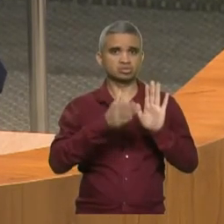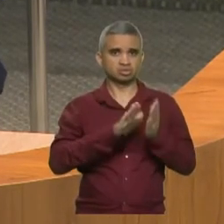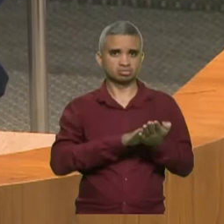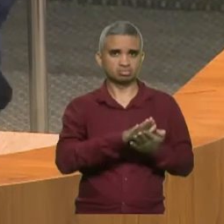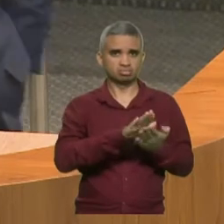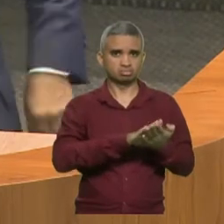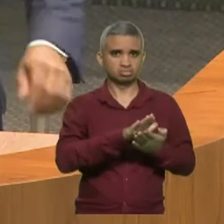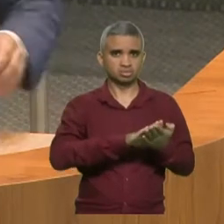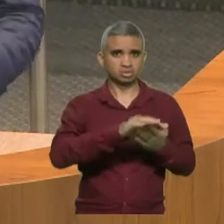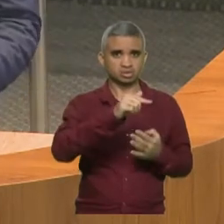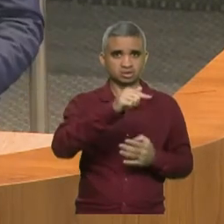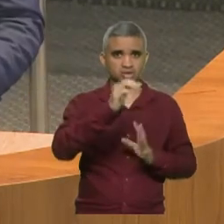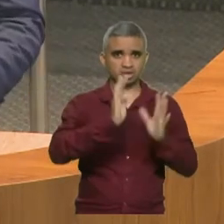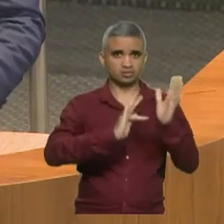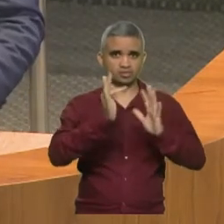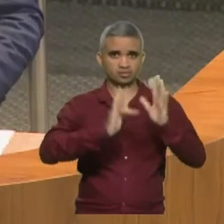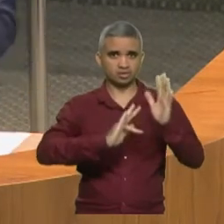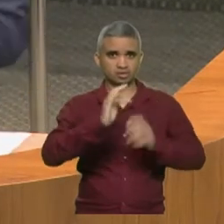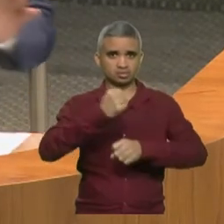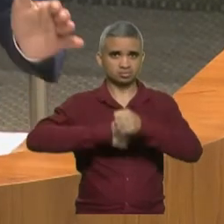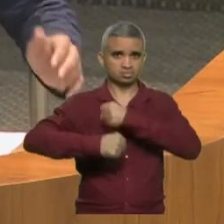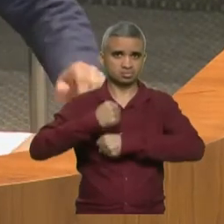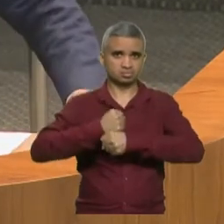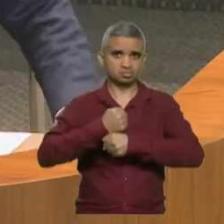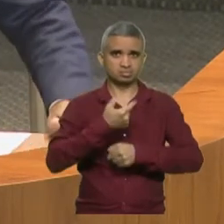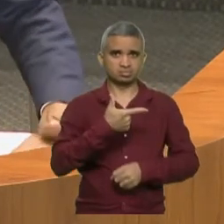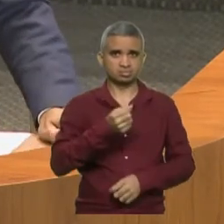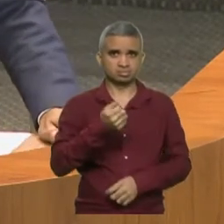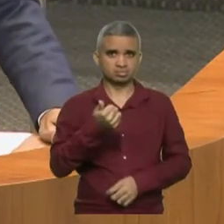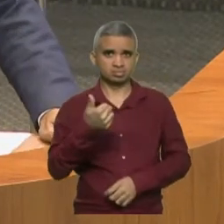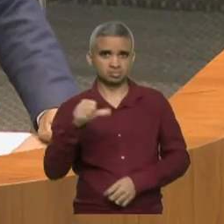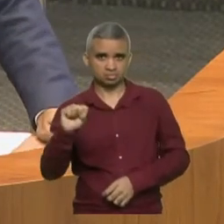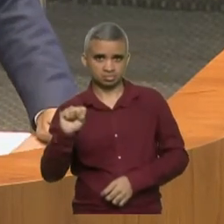7 de fevereiro de 2018. Ou seja, o mesmo projeto.